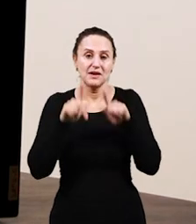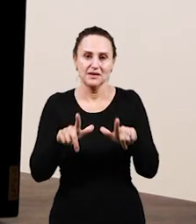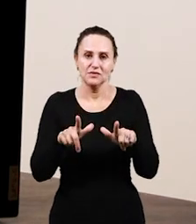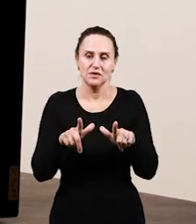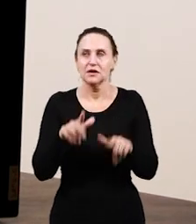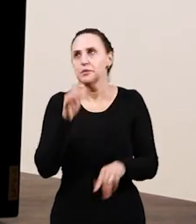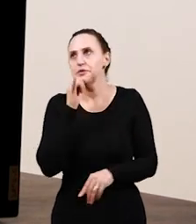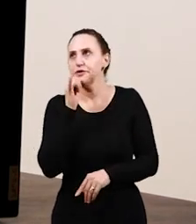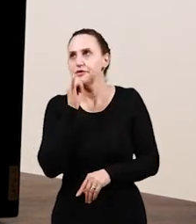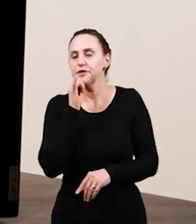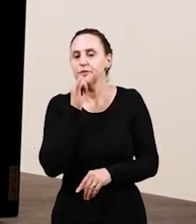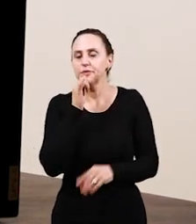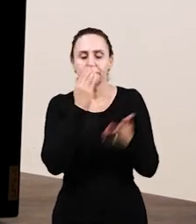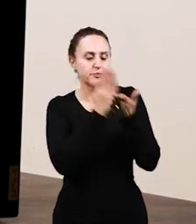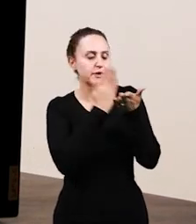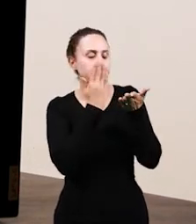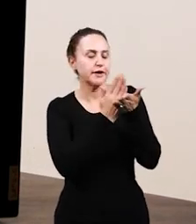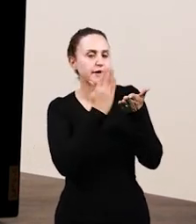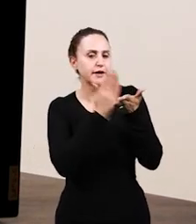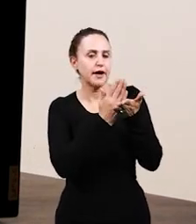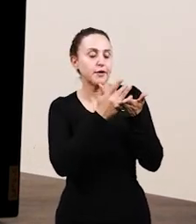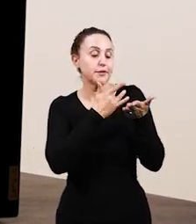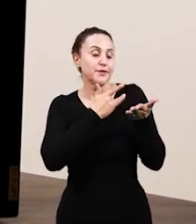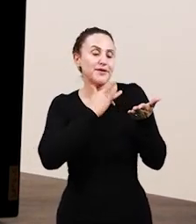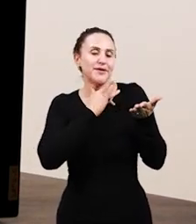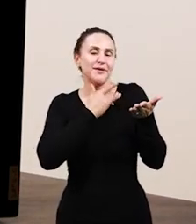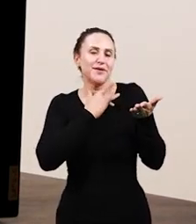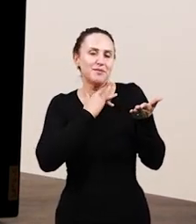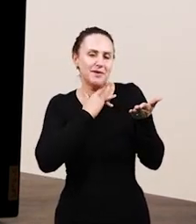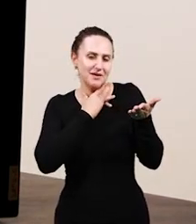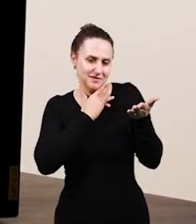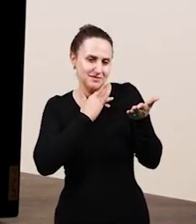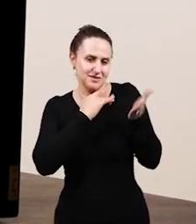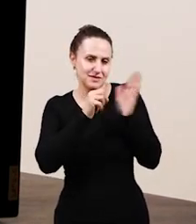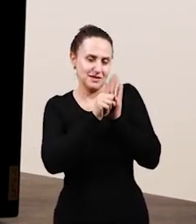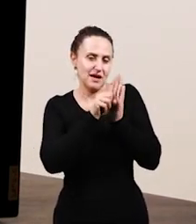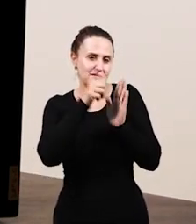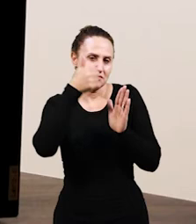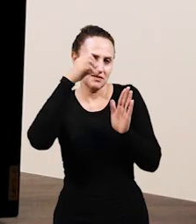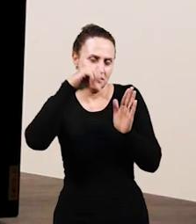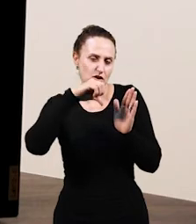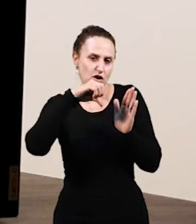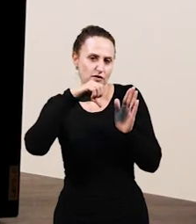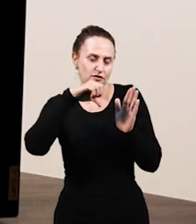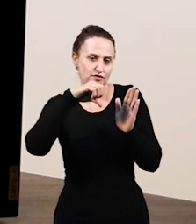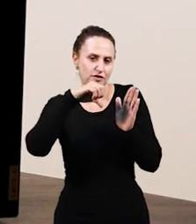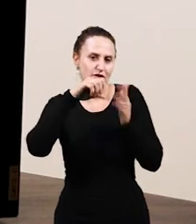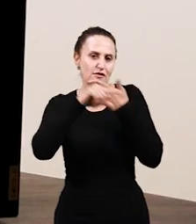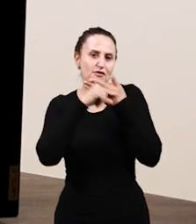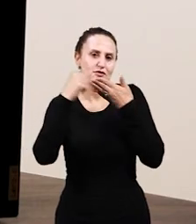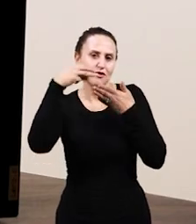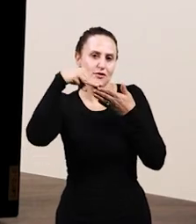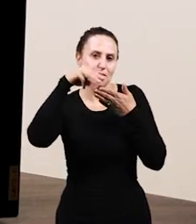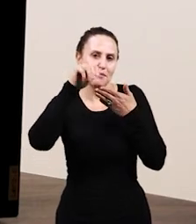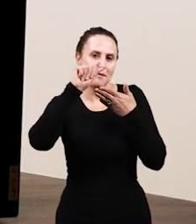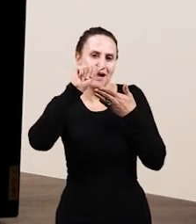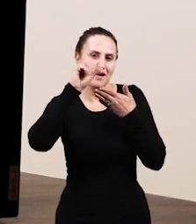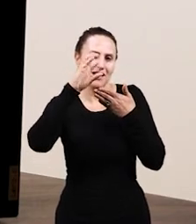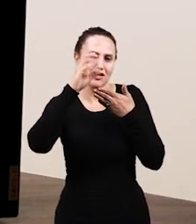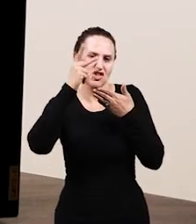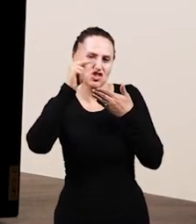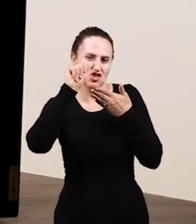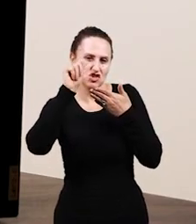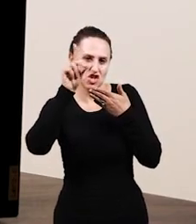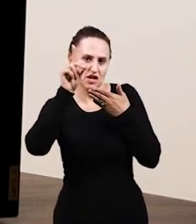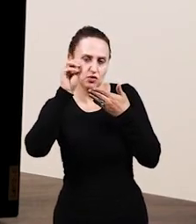pegar um romance do Machado de Assis que é século 19 e estudar como é que a língua se